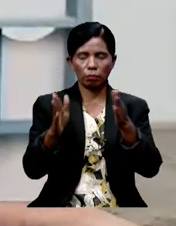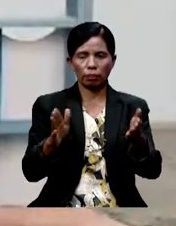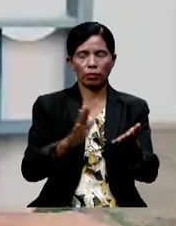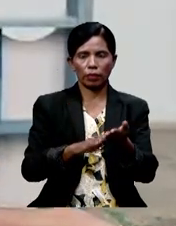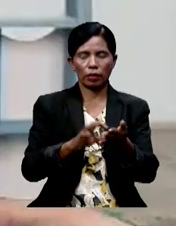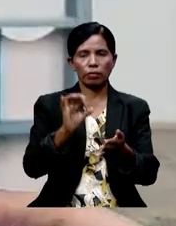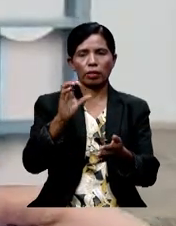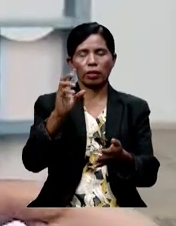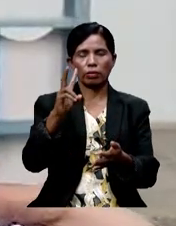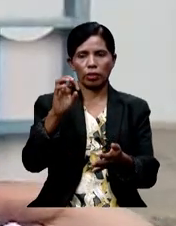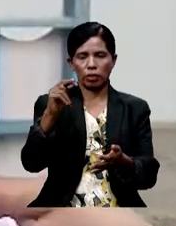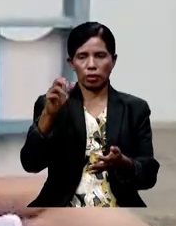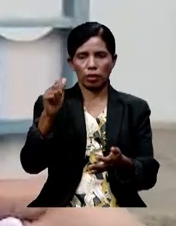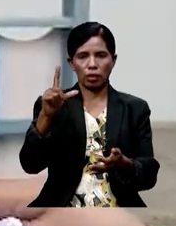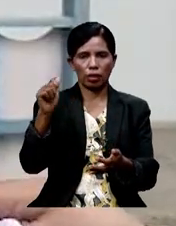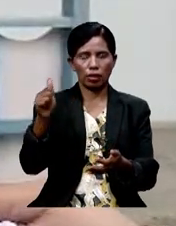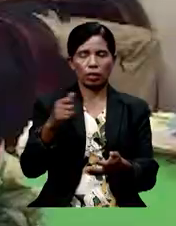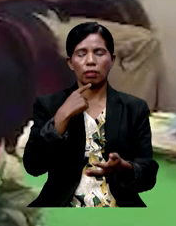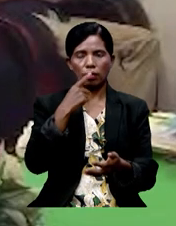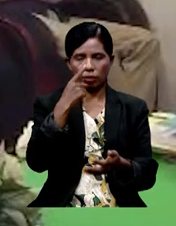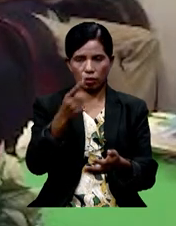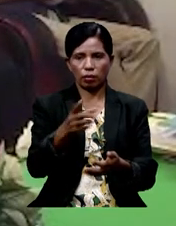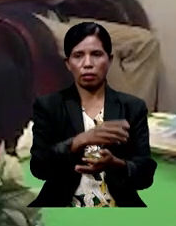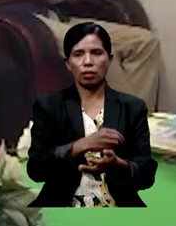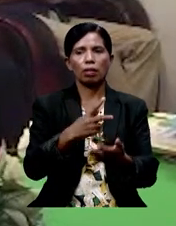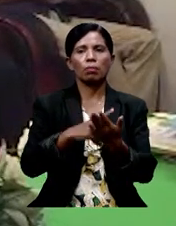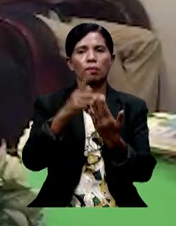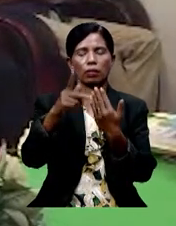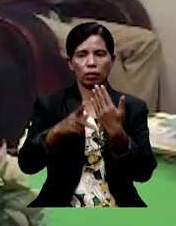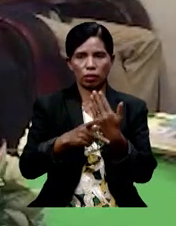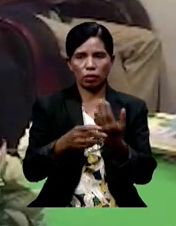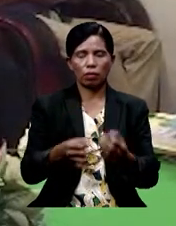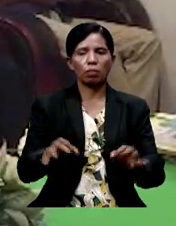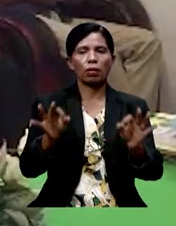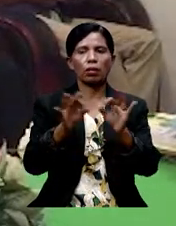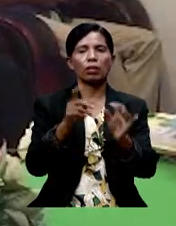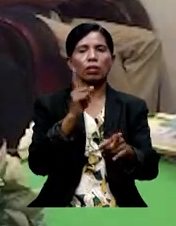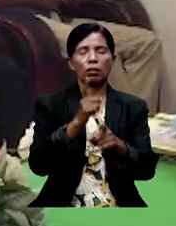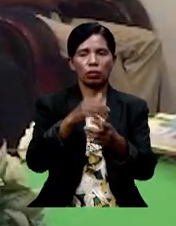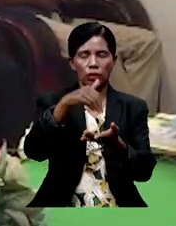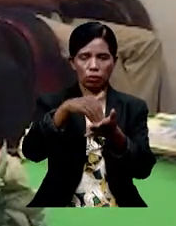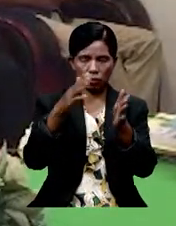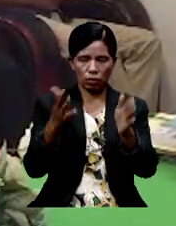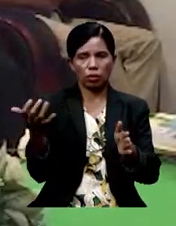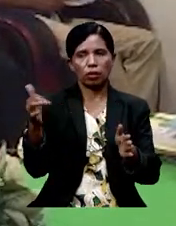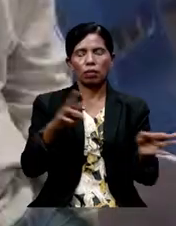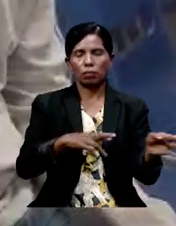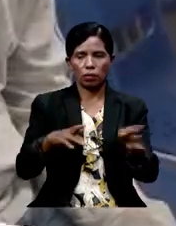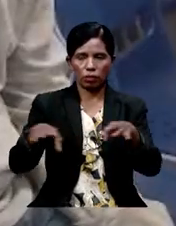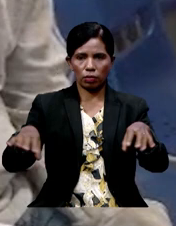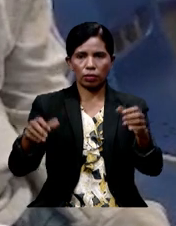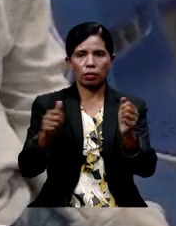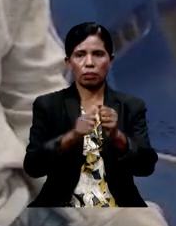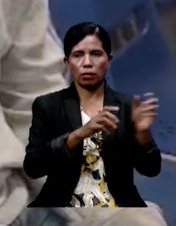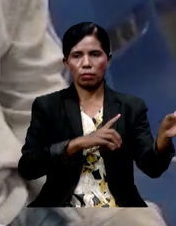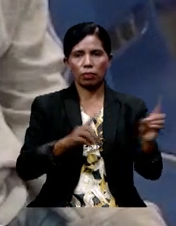Vanilale, Humberto Bernabe da Costa Sarmento Hateten, programa ne, importante tebes, ba estudante, tamane pronto a tu coopera ou de